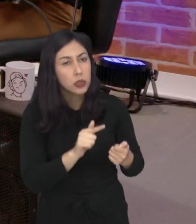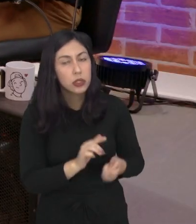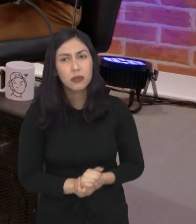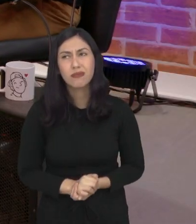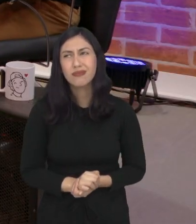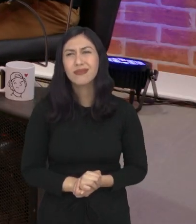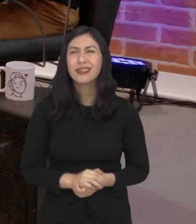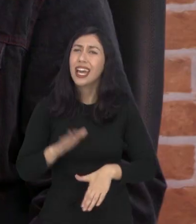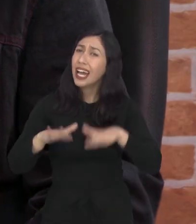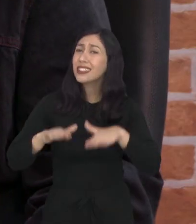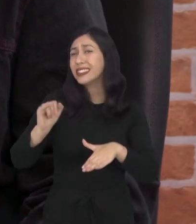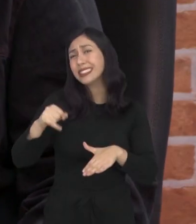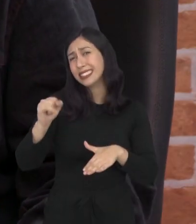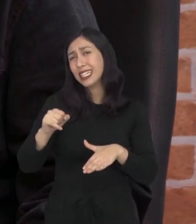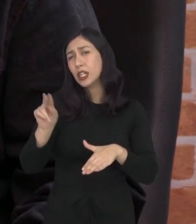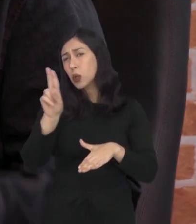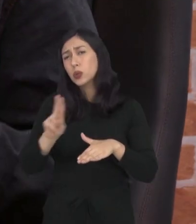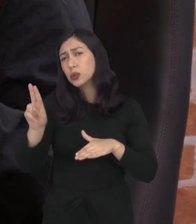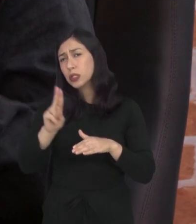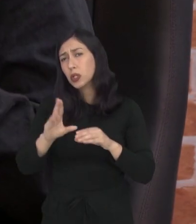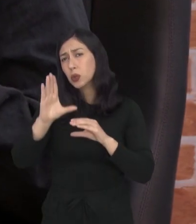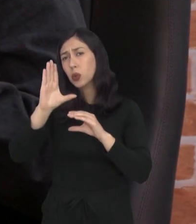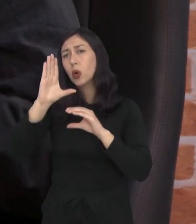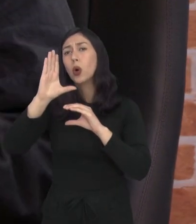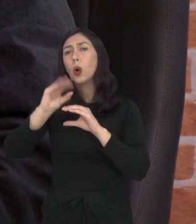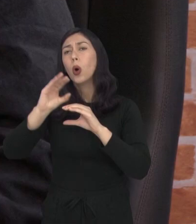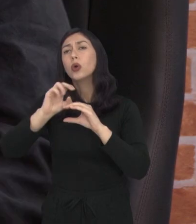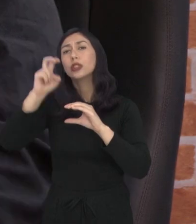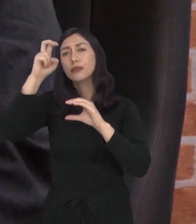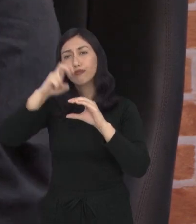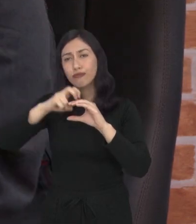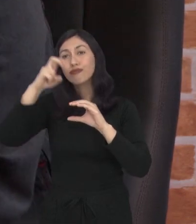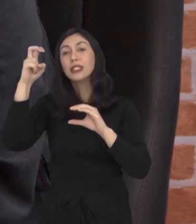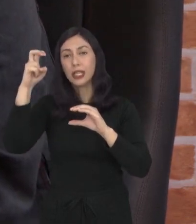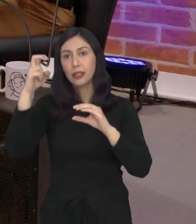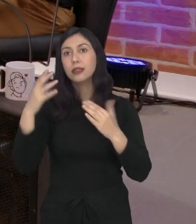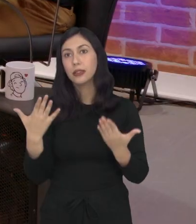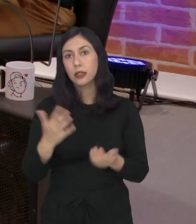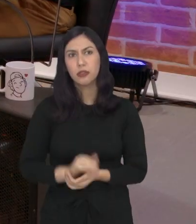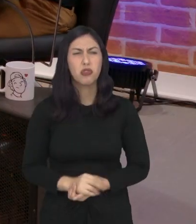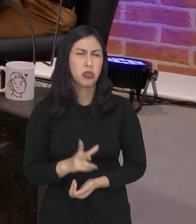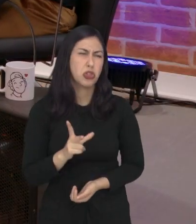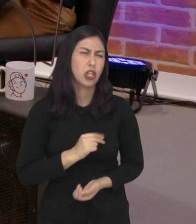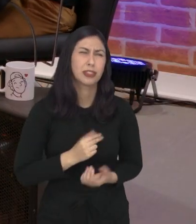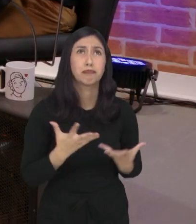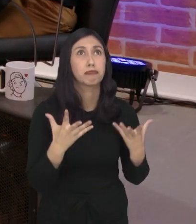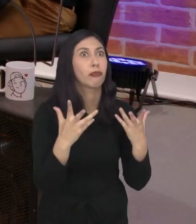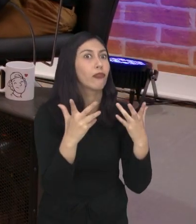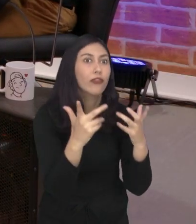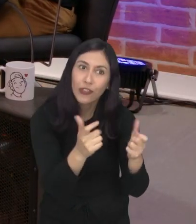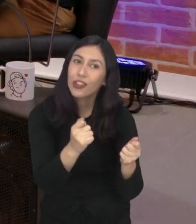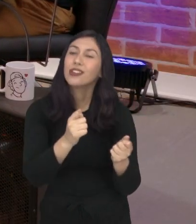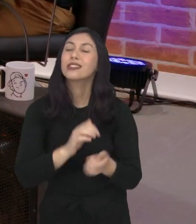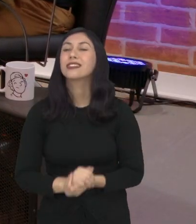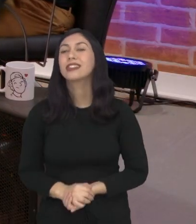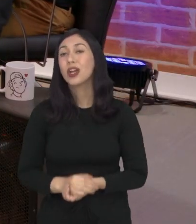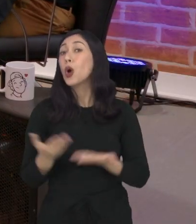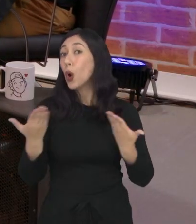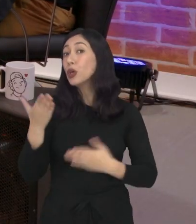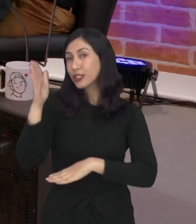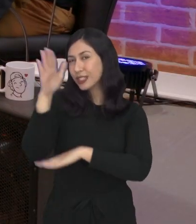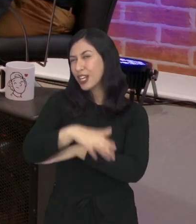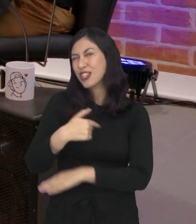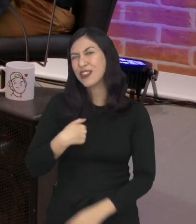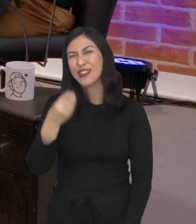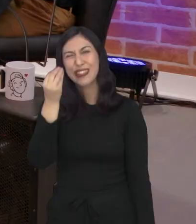real, tem hoje com o ChatGPT, mas... que eu vejo muita gente fazendo histórias com o ChatGPT. ChatGPT é maravilhoso, um beijo, ChatGPT. Eu acho, hoje à tarde mesmo eu tava